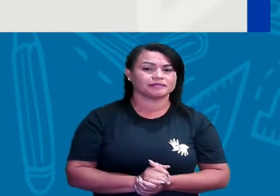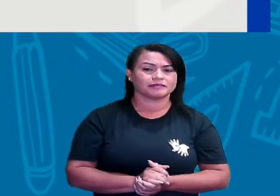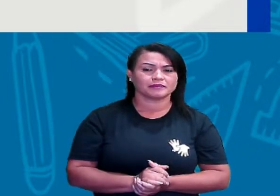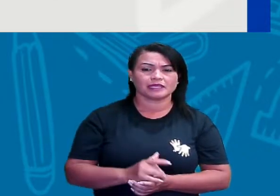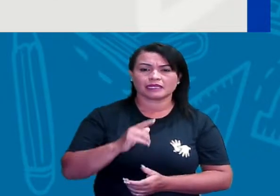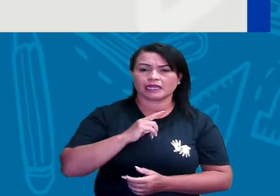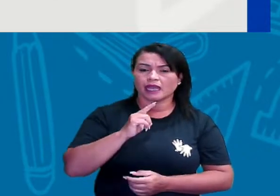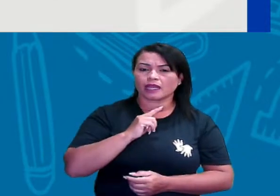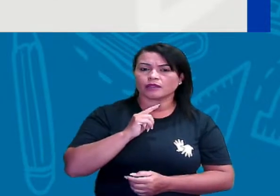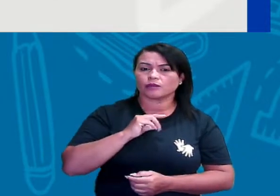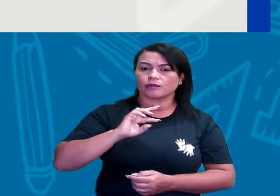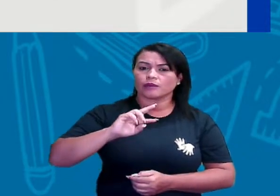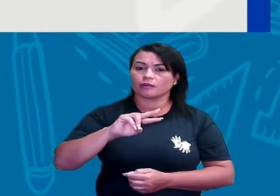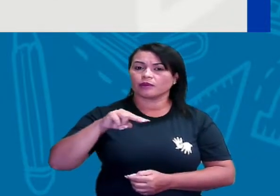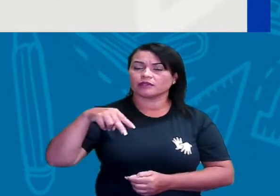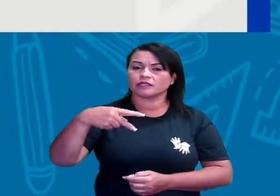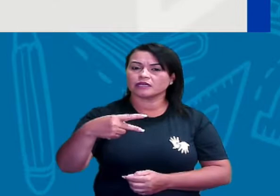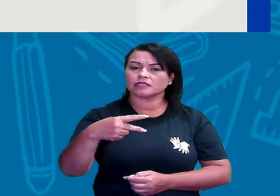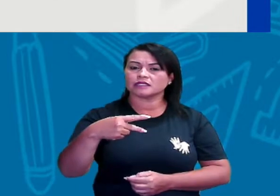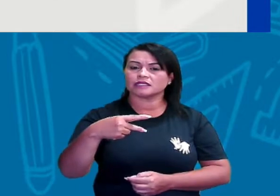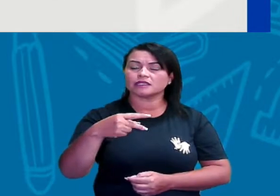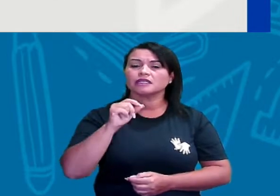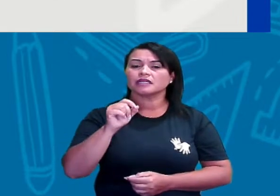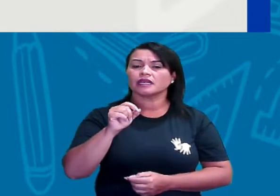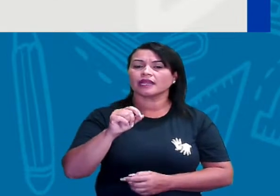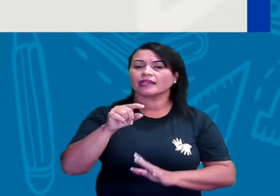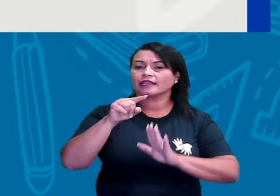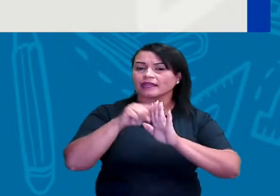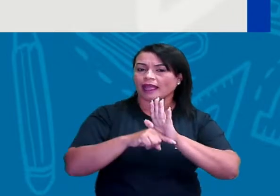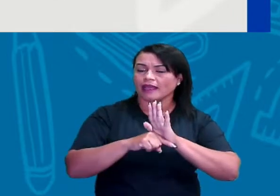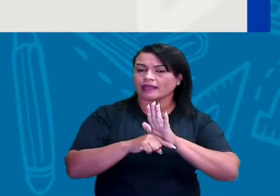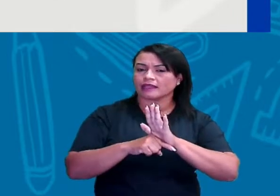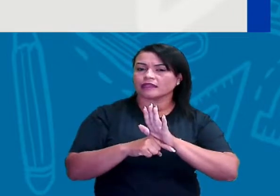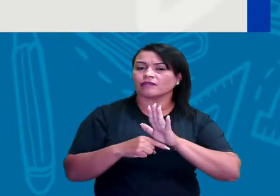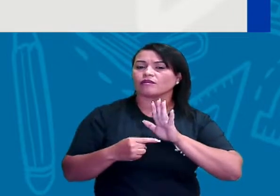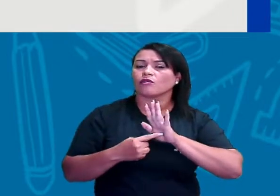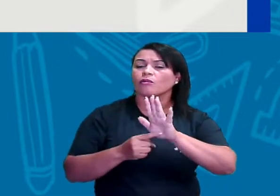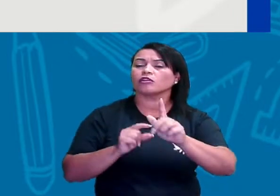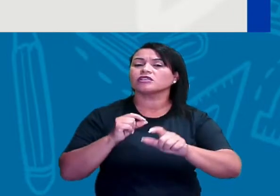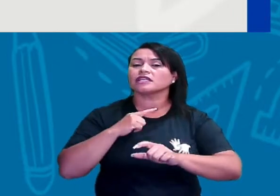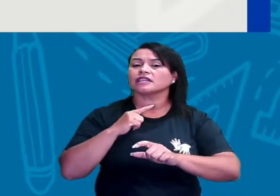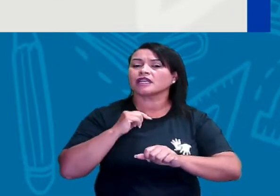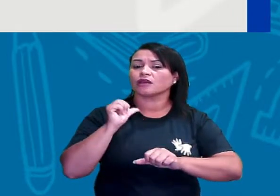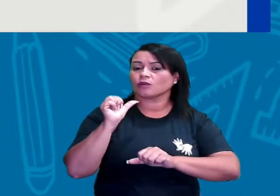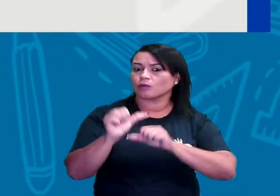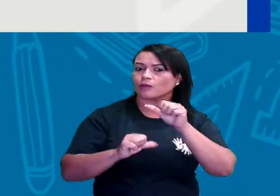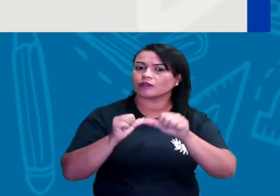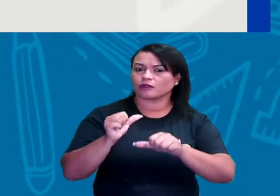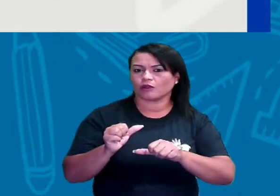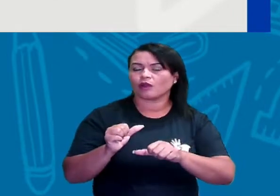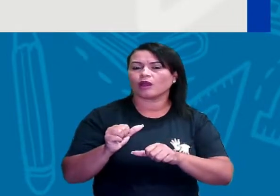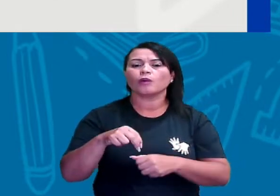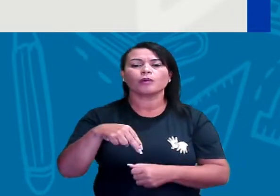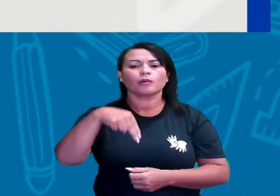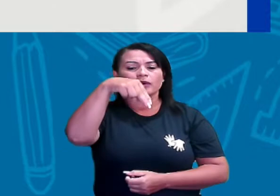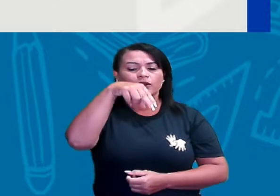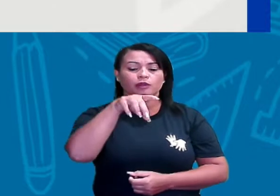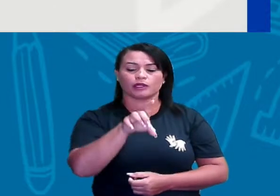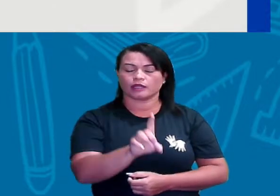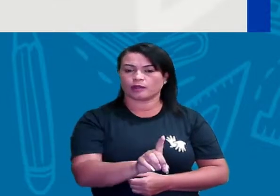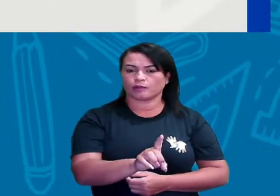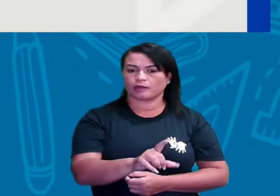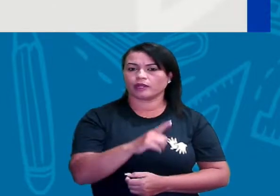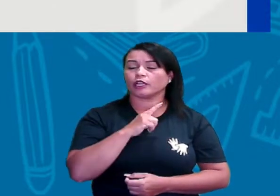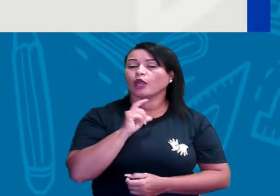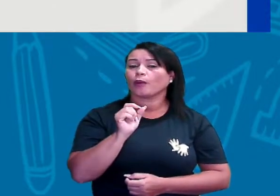Uma potência com expoente negativo indica que temos uma inversão entre o numerador com o denominador, tá certo? Então, aqui eu